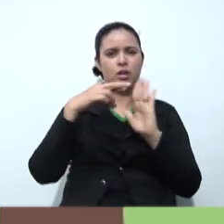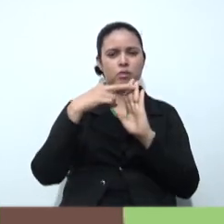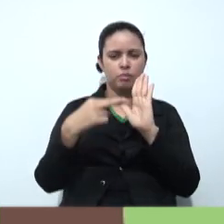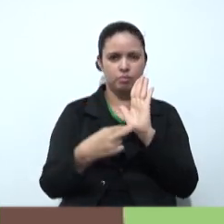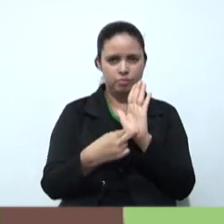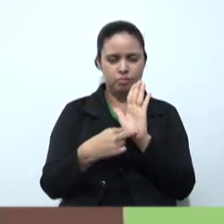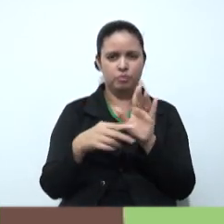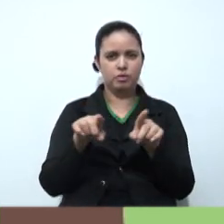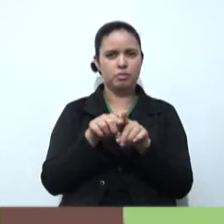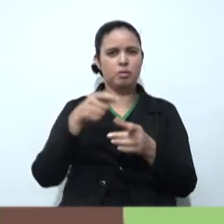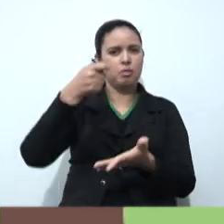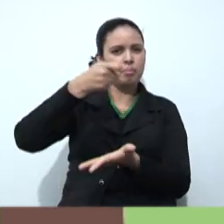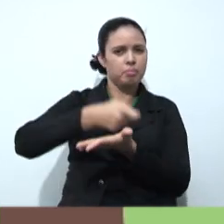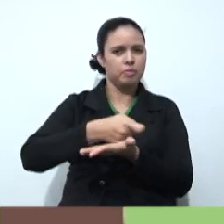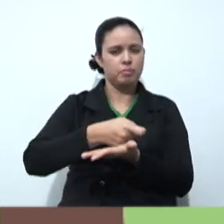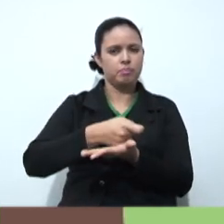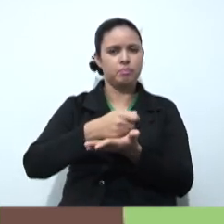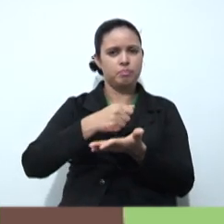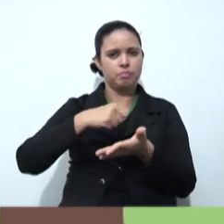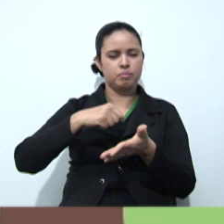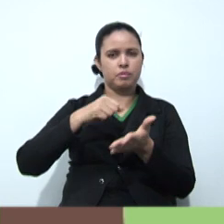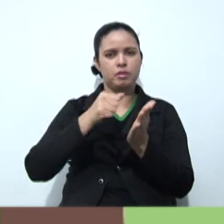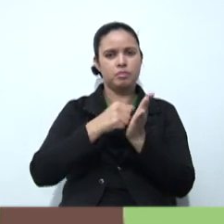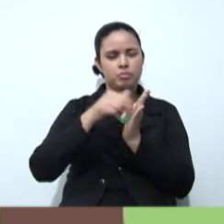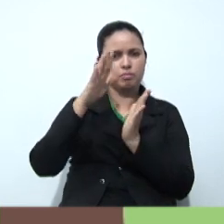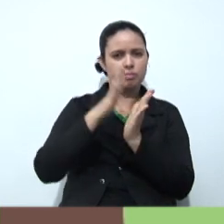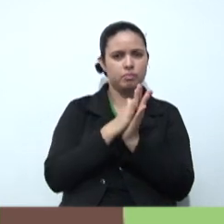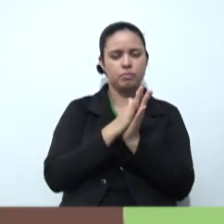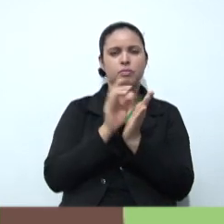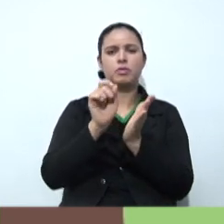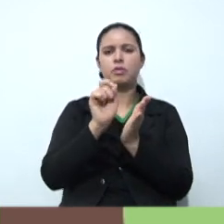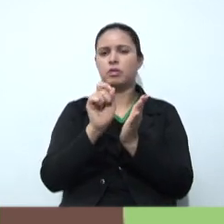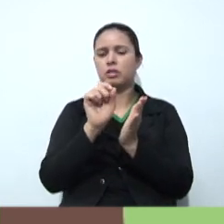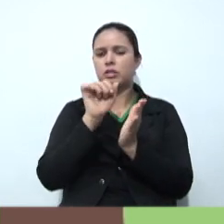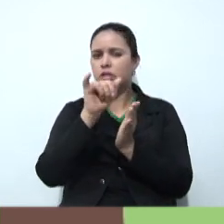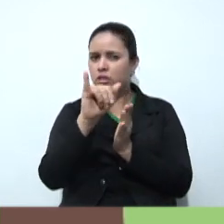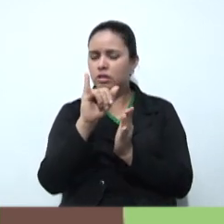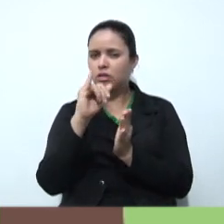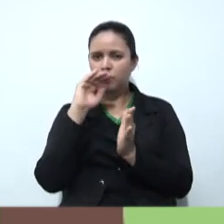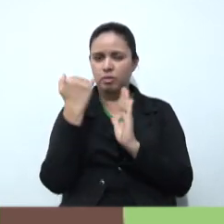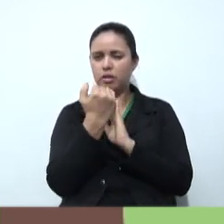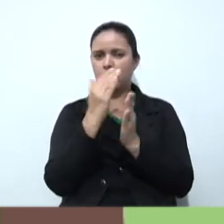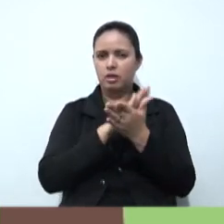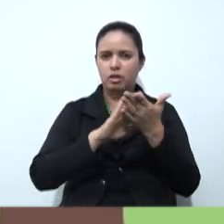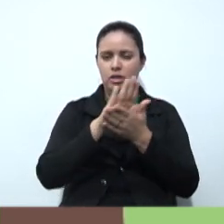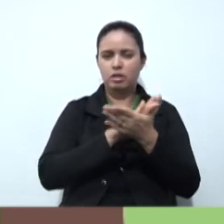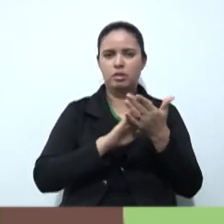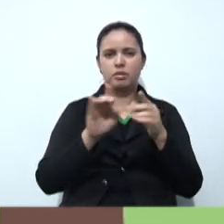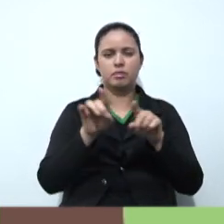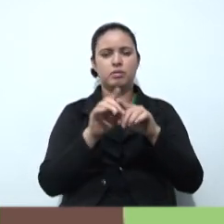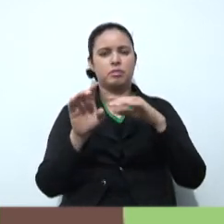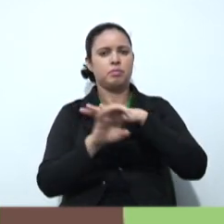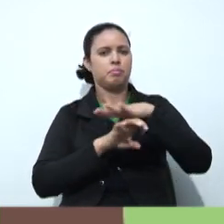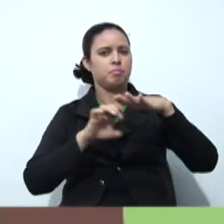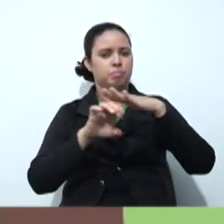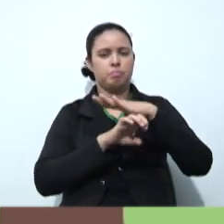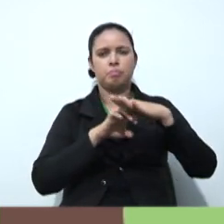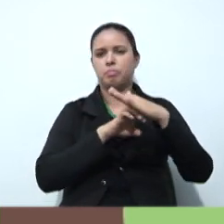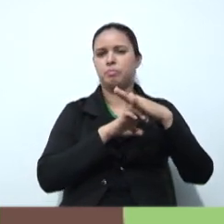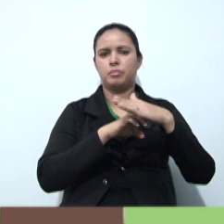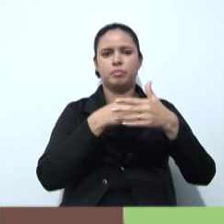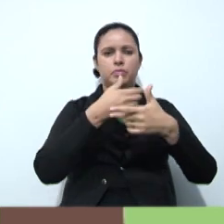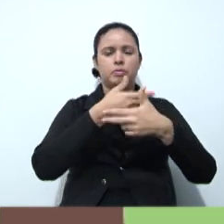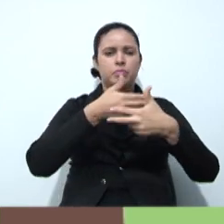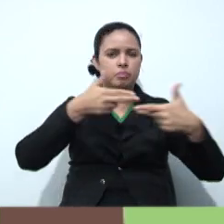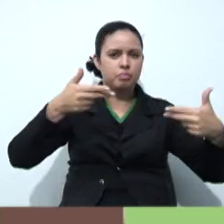e atos de infração em casos de não cumprimento, além de serem aplicáveis às organizações de qualquer natureza e